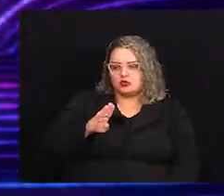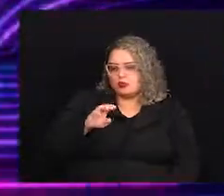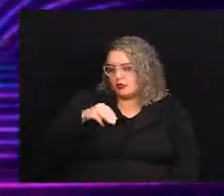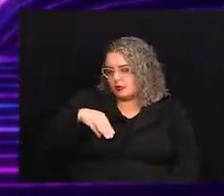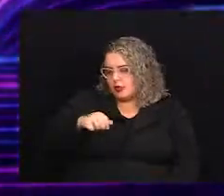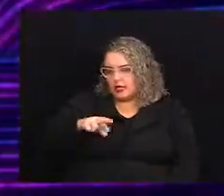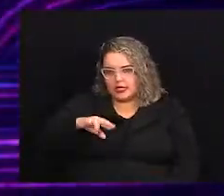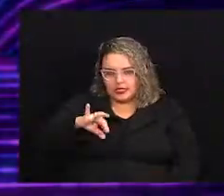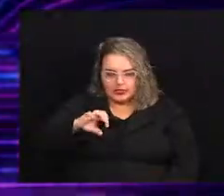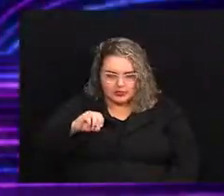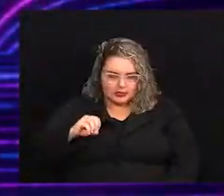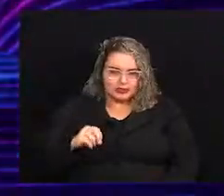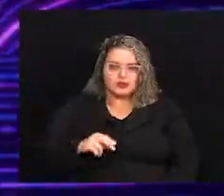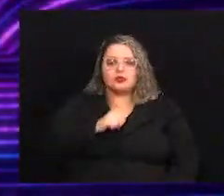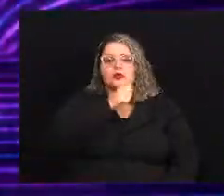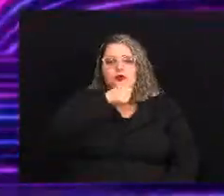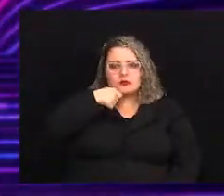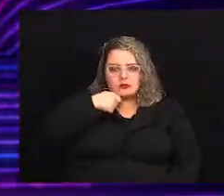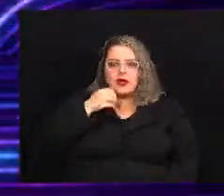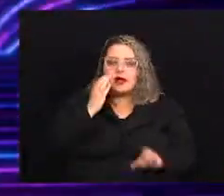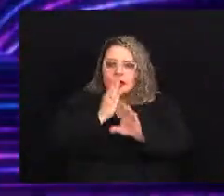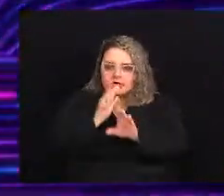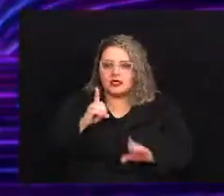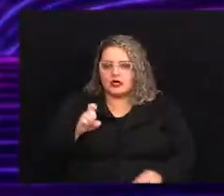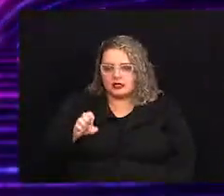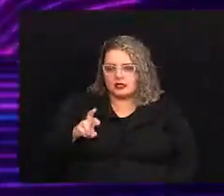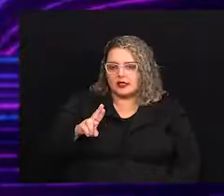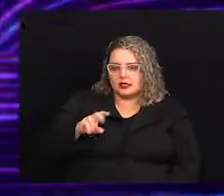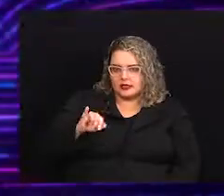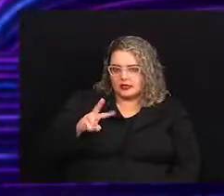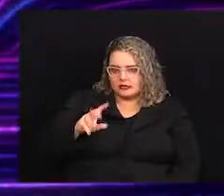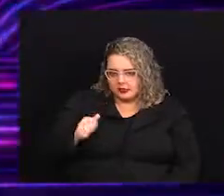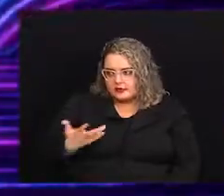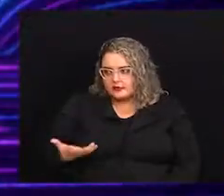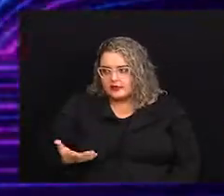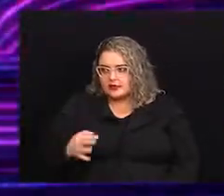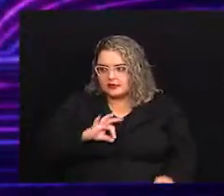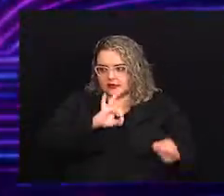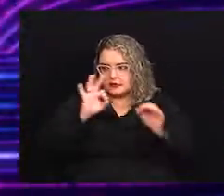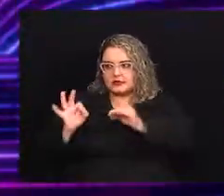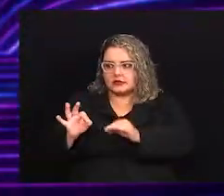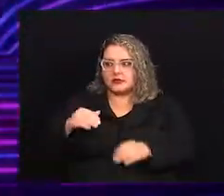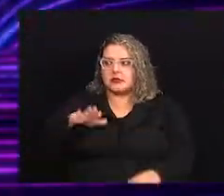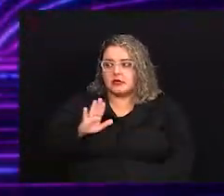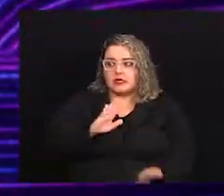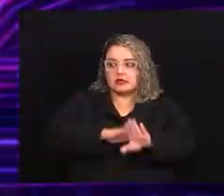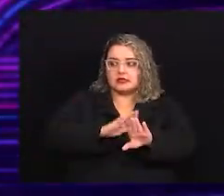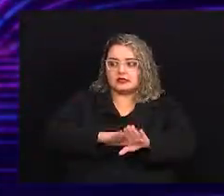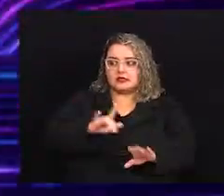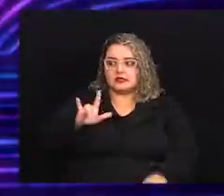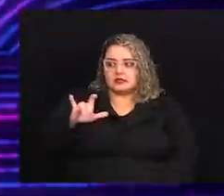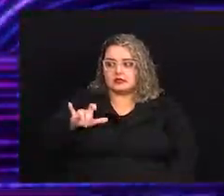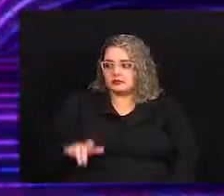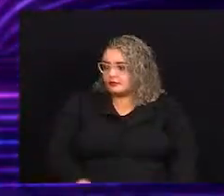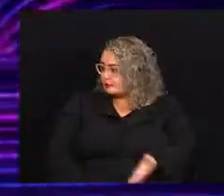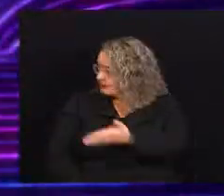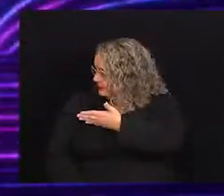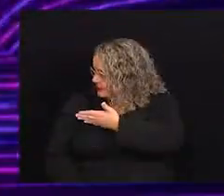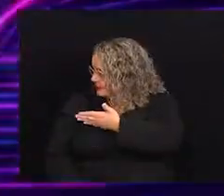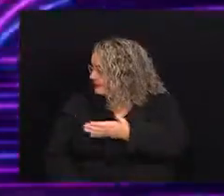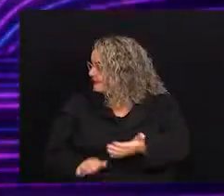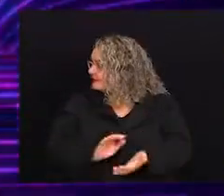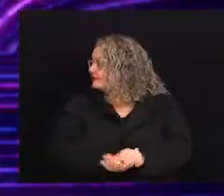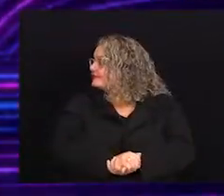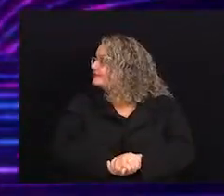na Amazon, né? Onde você quiser, vai achar a Deriva facilmente. E se quiser me acompanhar, eu sou mais ativa no Instagram, que é o meu